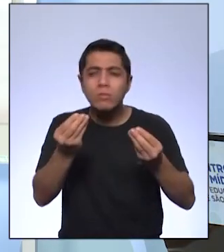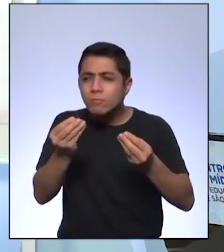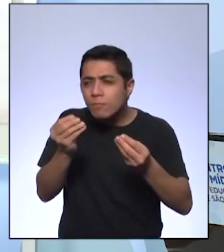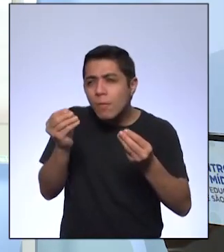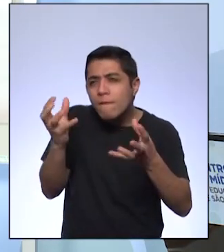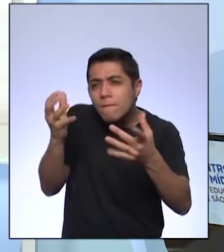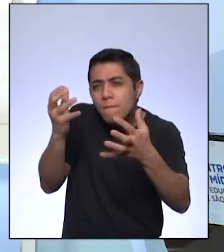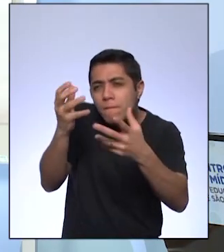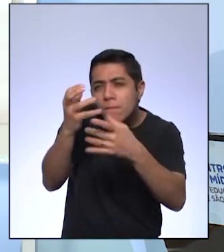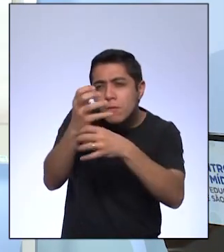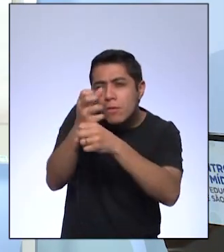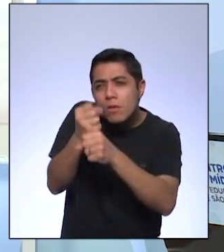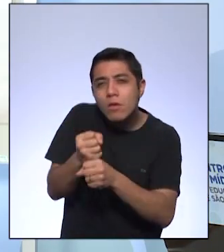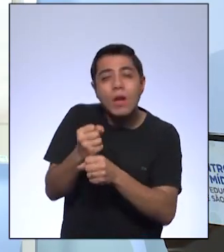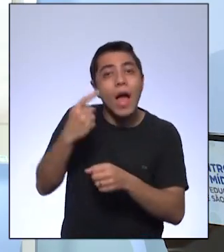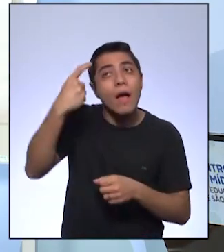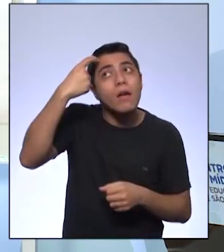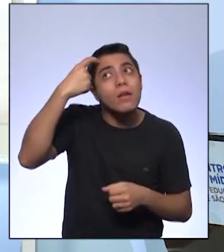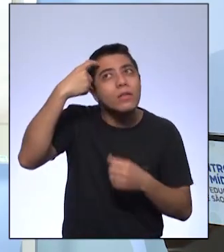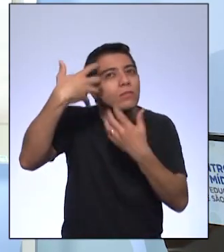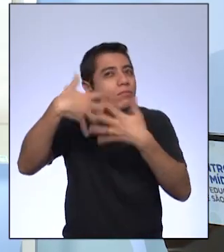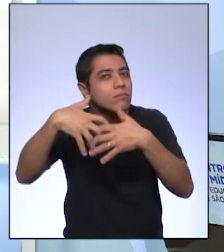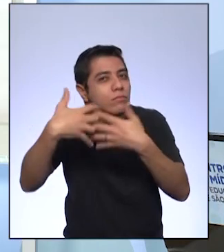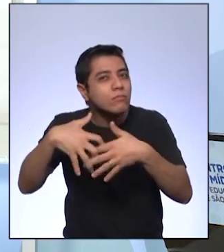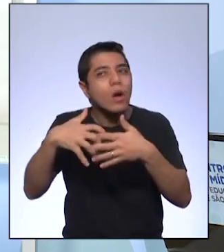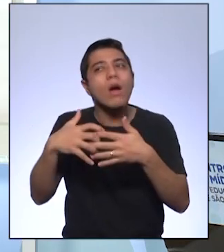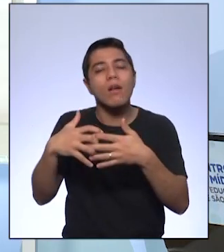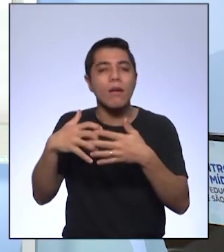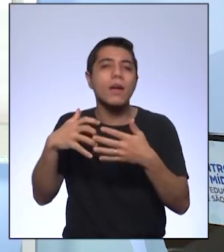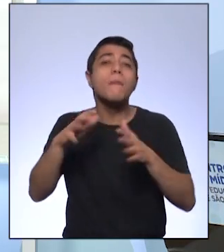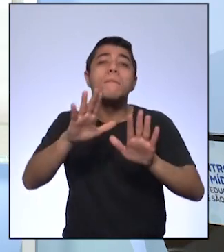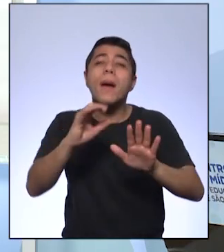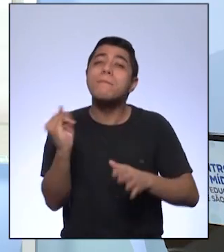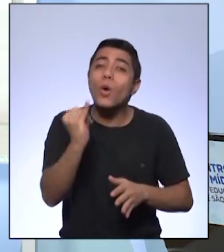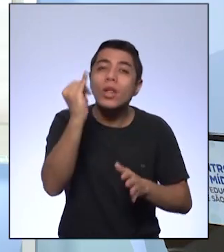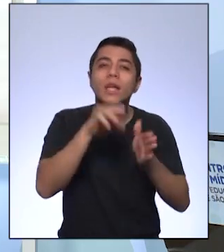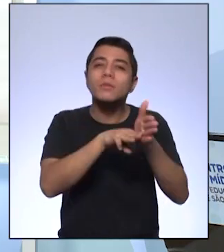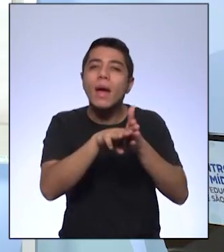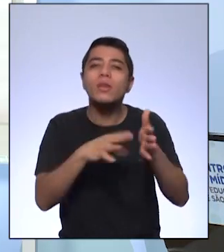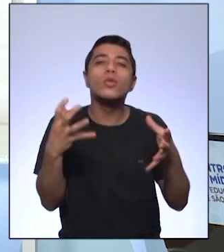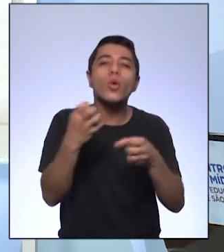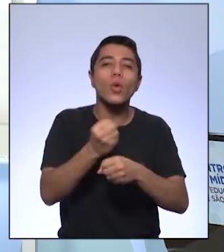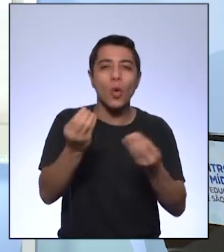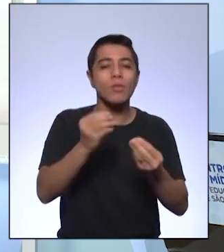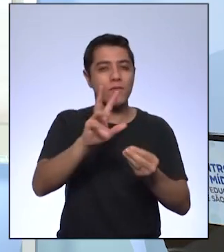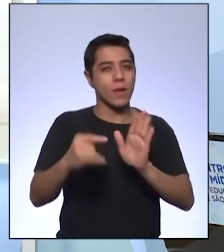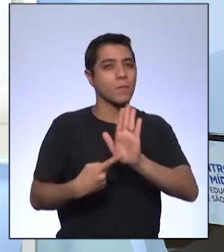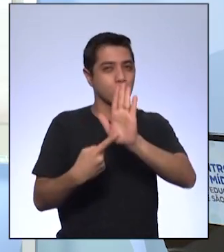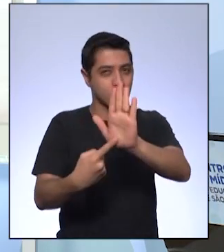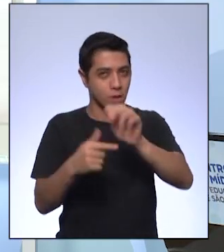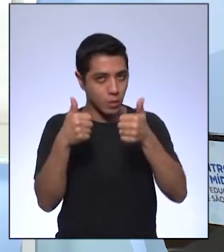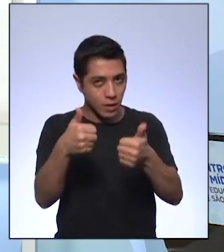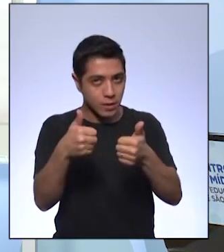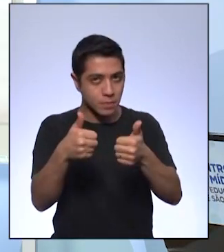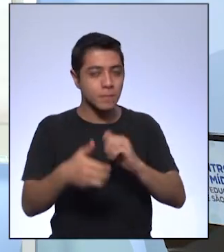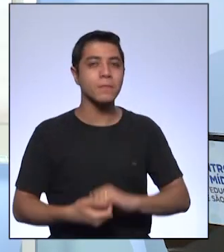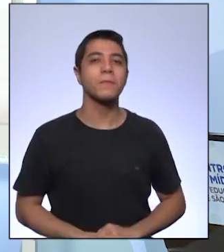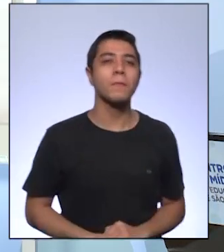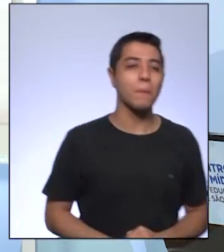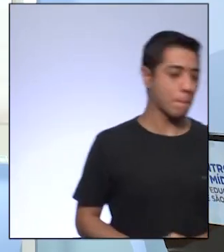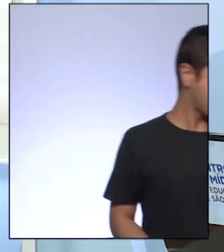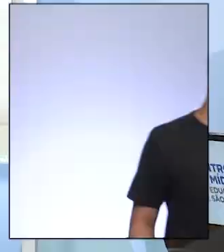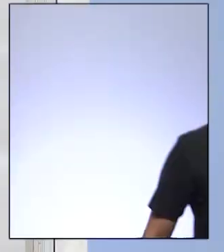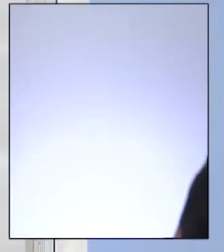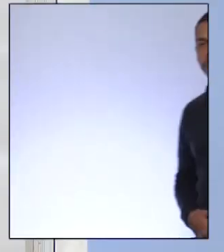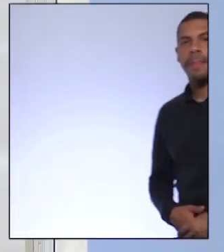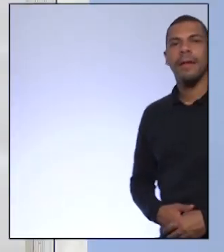lógica, é extremamente importante em matemática. Mas você tem que ter um método também, e é isso que a gente vai mostrar aqui para você. Tá? Vamos pensar assim, ó, olha, a gente tem